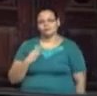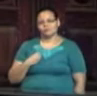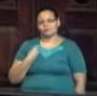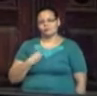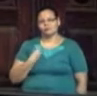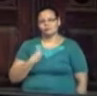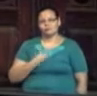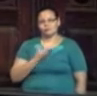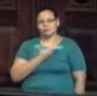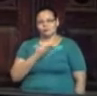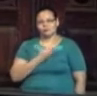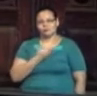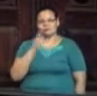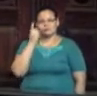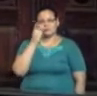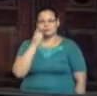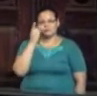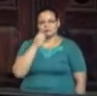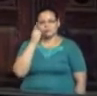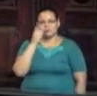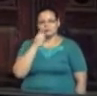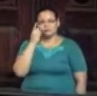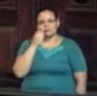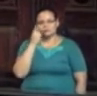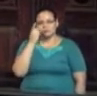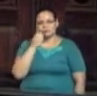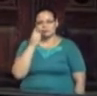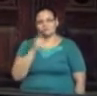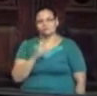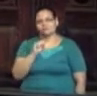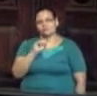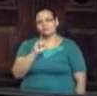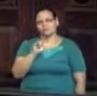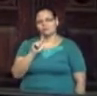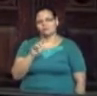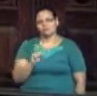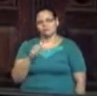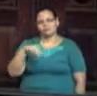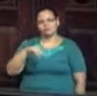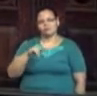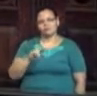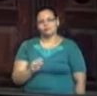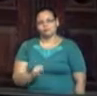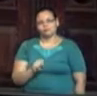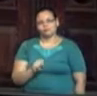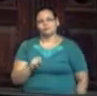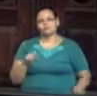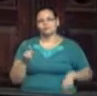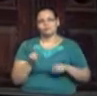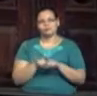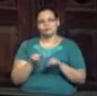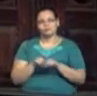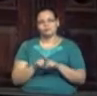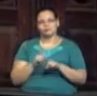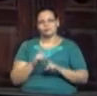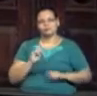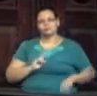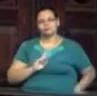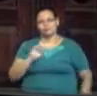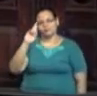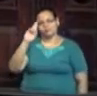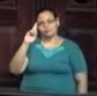meu colega deputado cabofriense Silas Bento, também aqui representando a